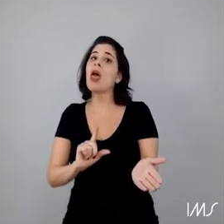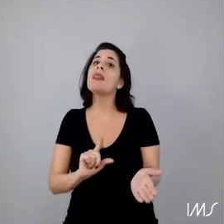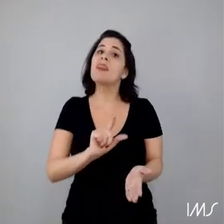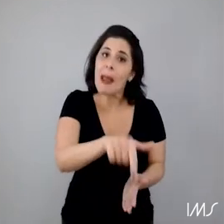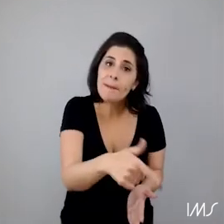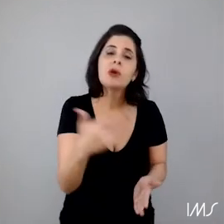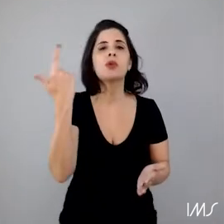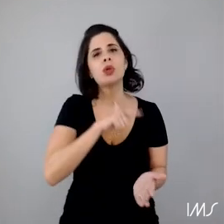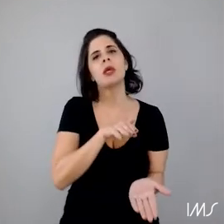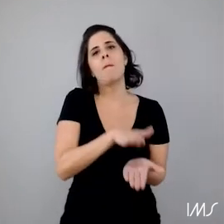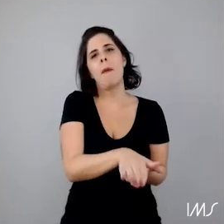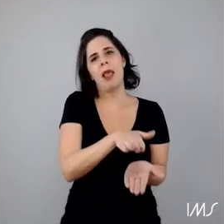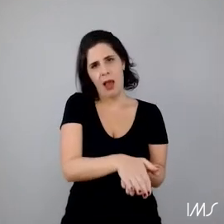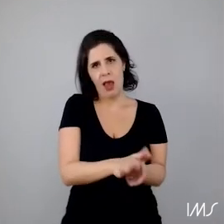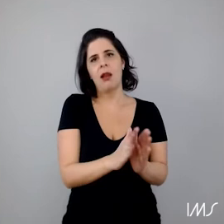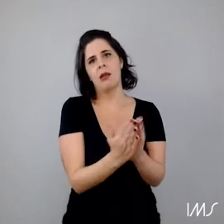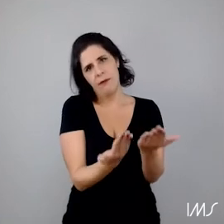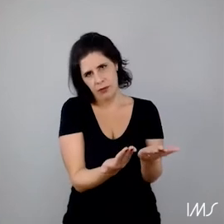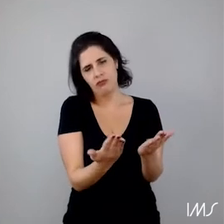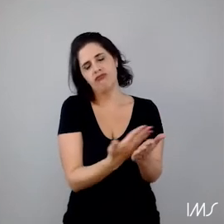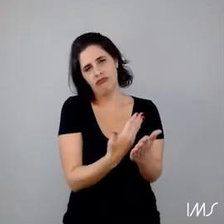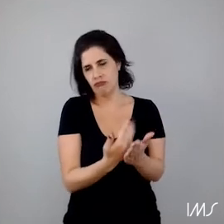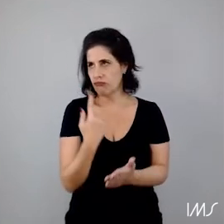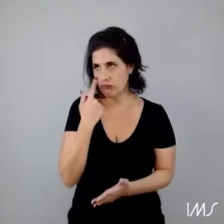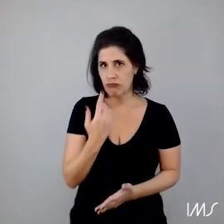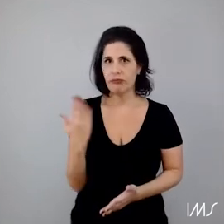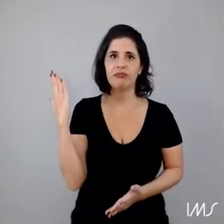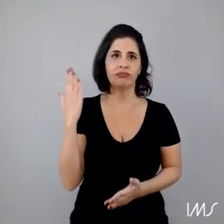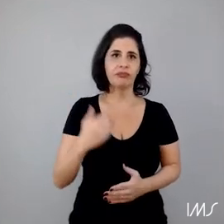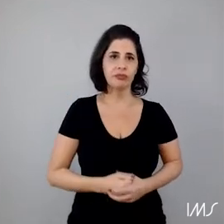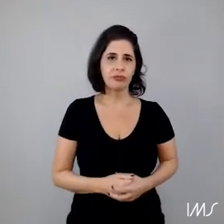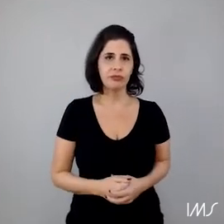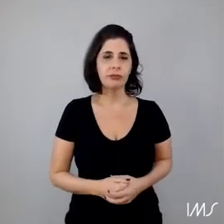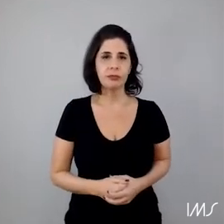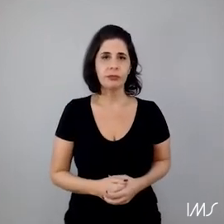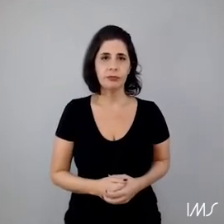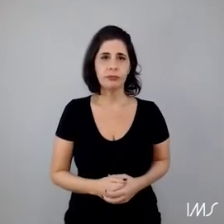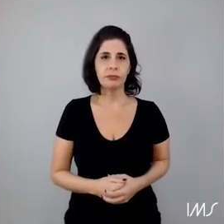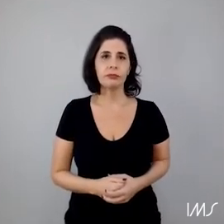de Flusser em relação à questão específica da fotografia e das imagens técnicas. Né?